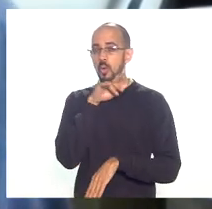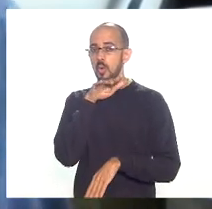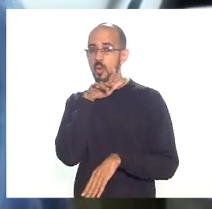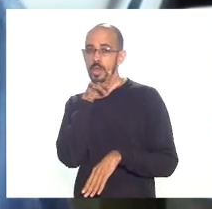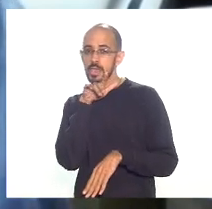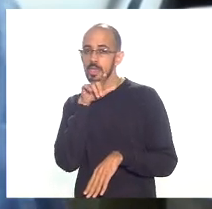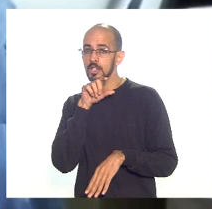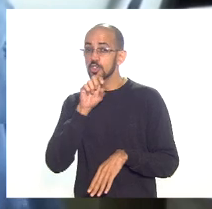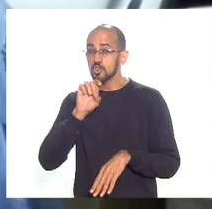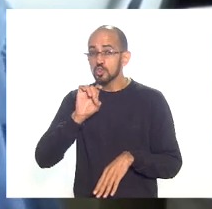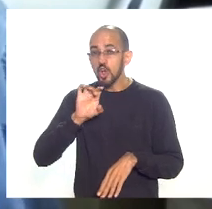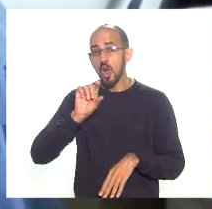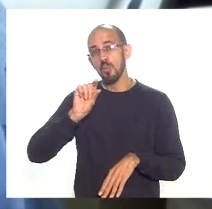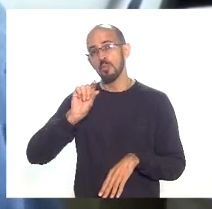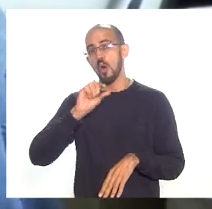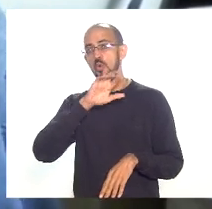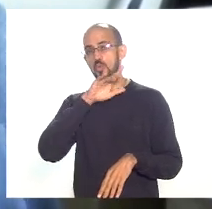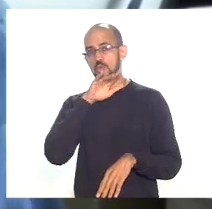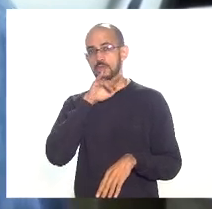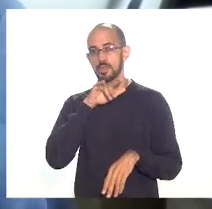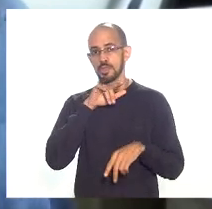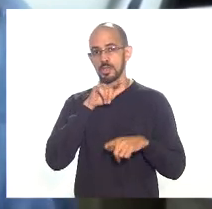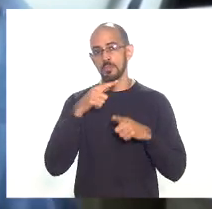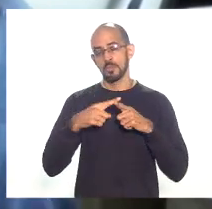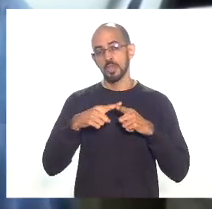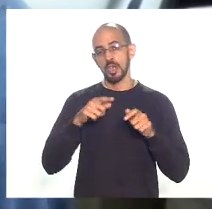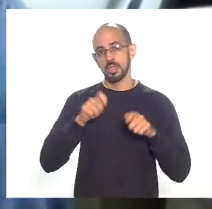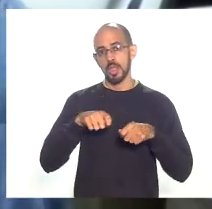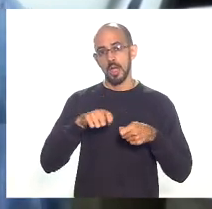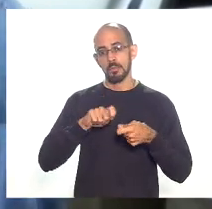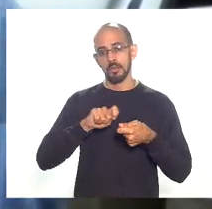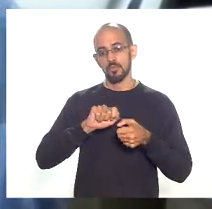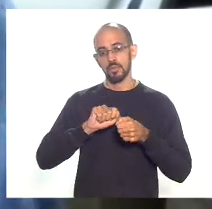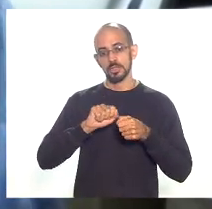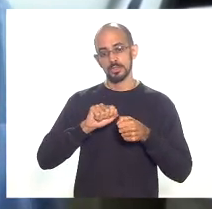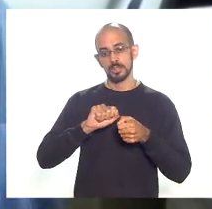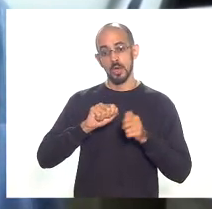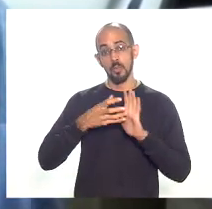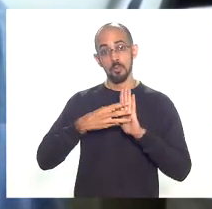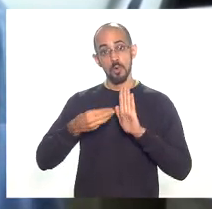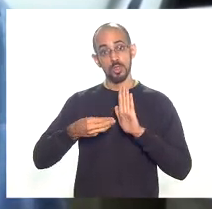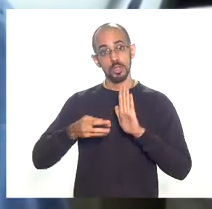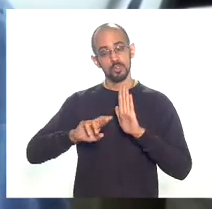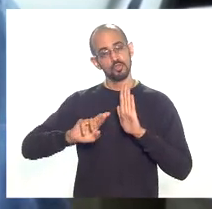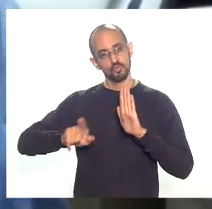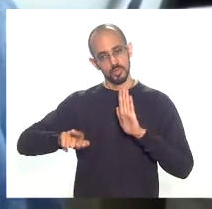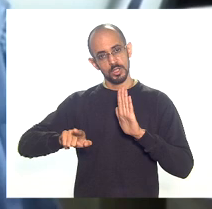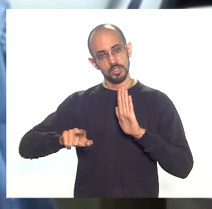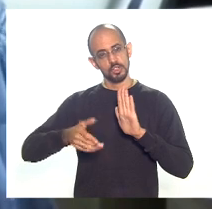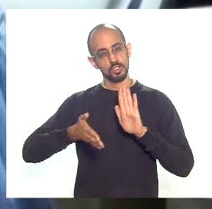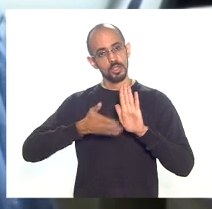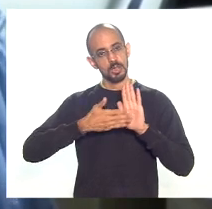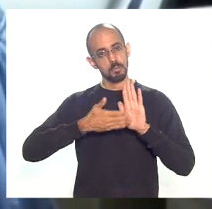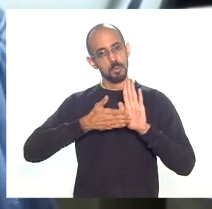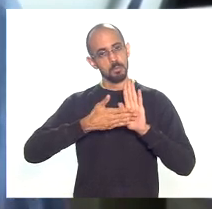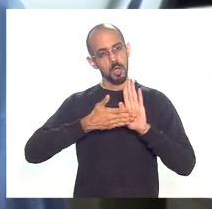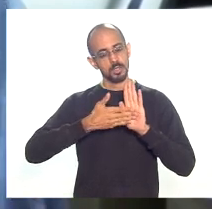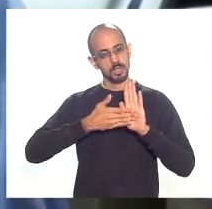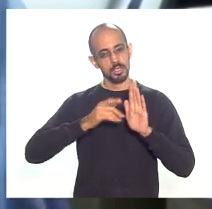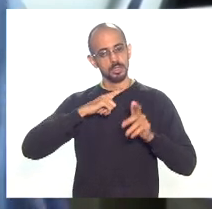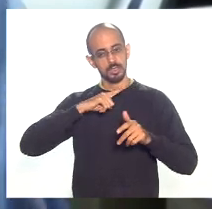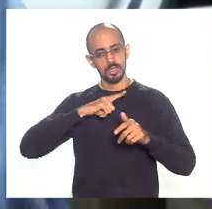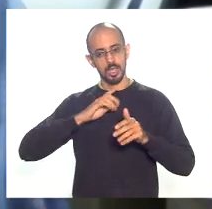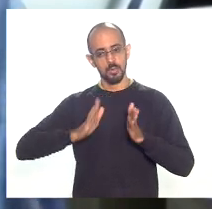outras modelagens que não essa que está sendo proposta e que está o prazo de